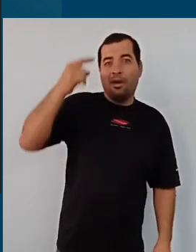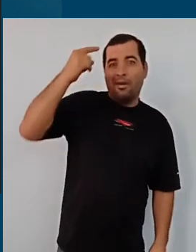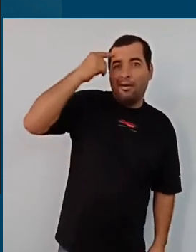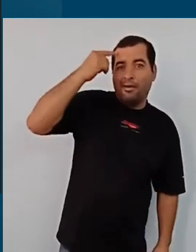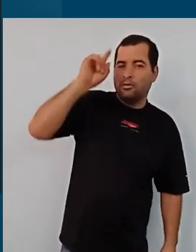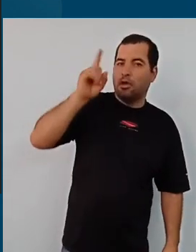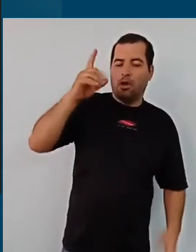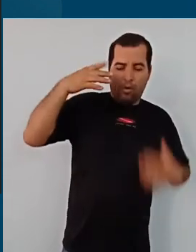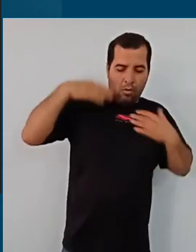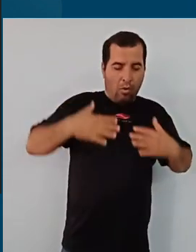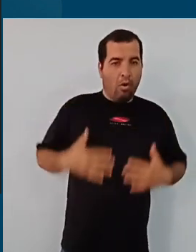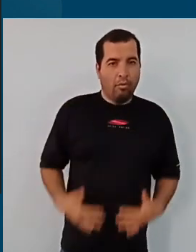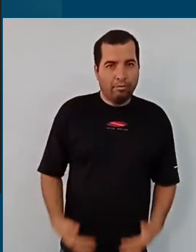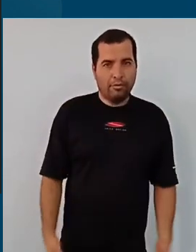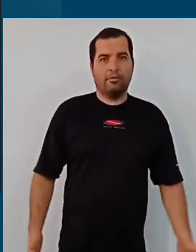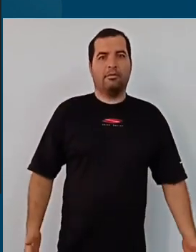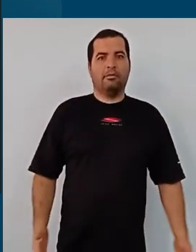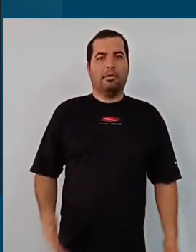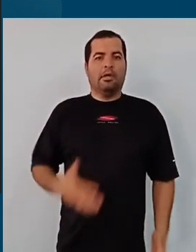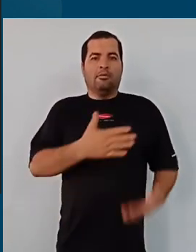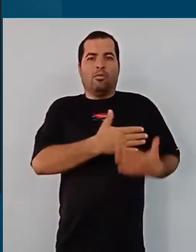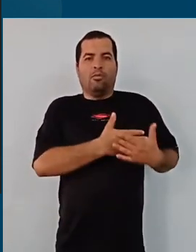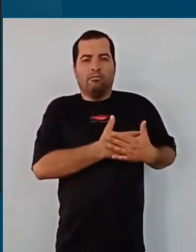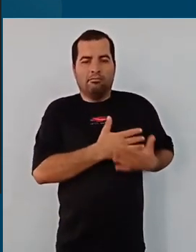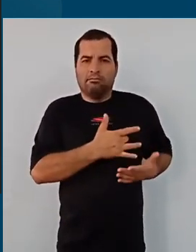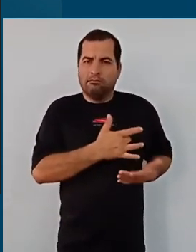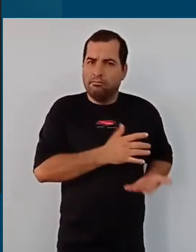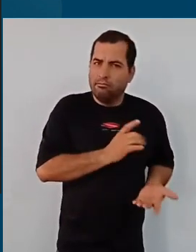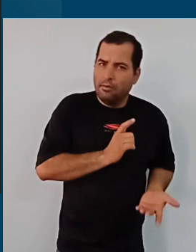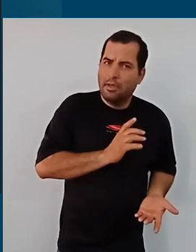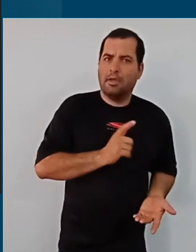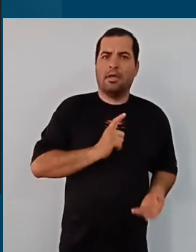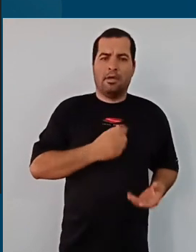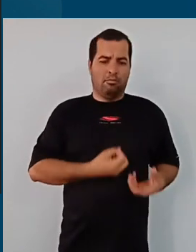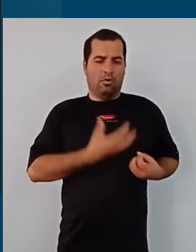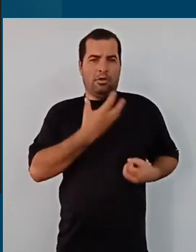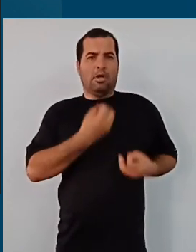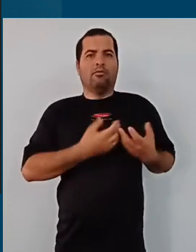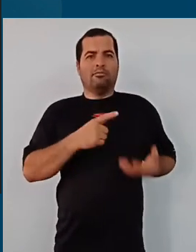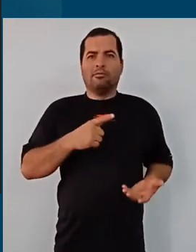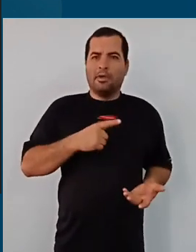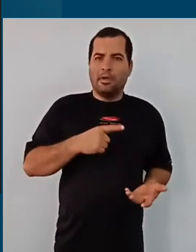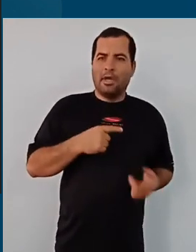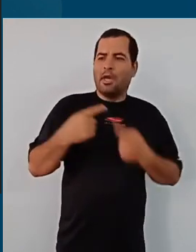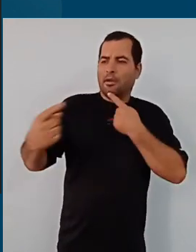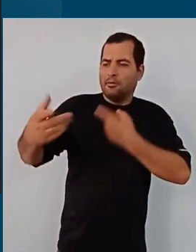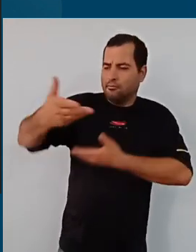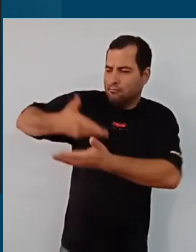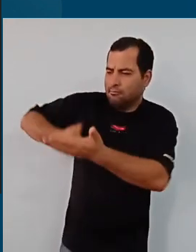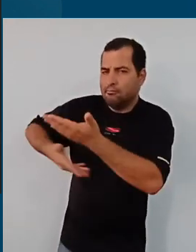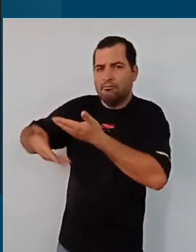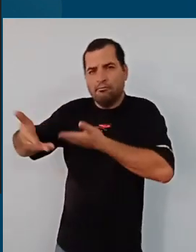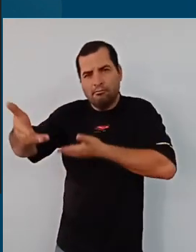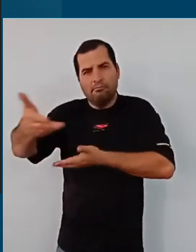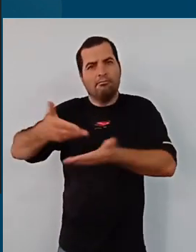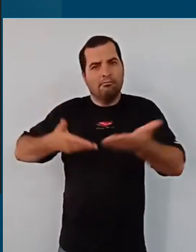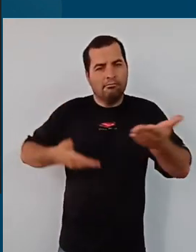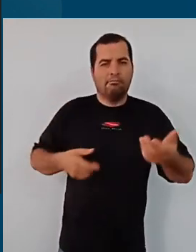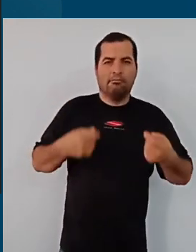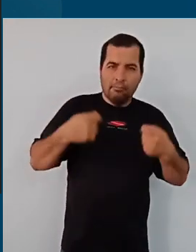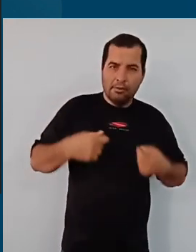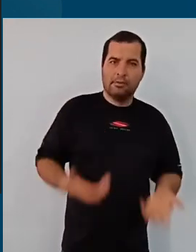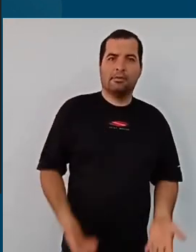tem corpo, ele é afetivo, ele tem um conjunto de emoções, ele se relaciona,